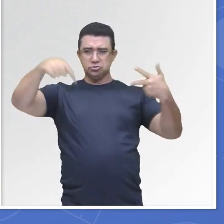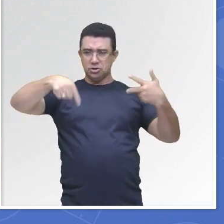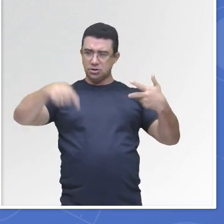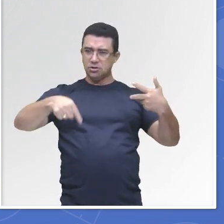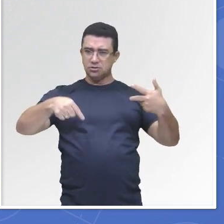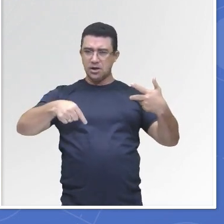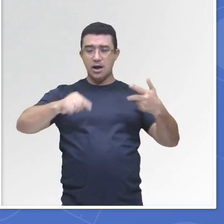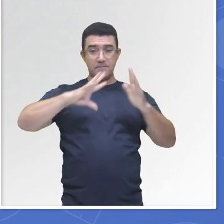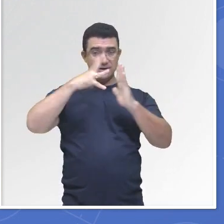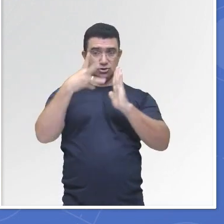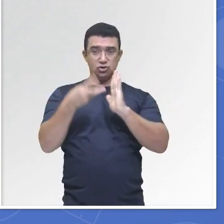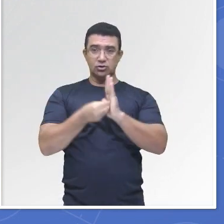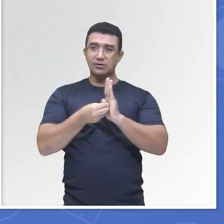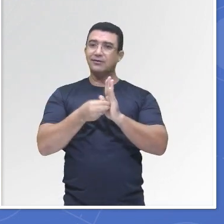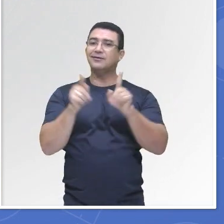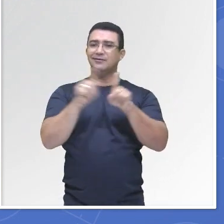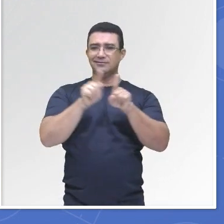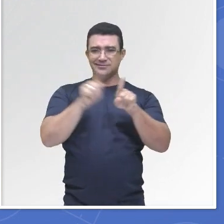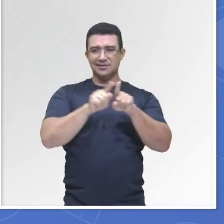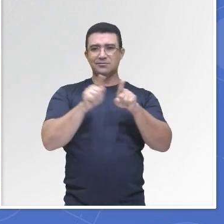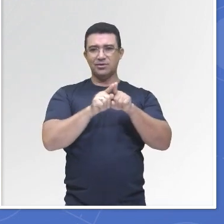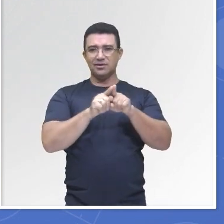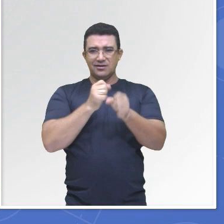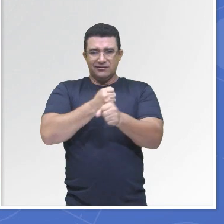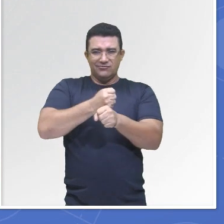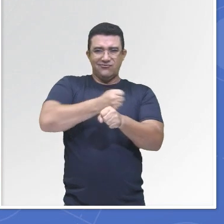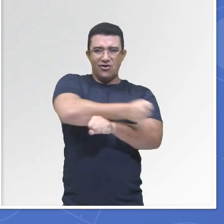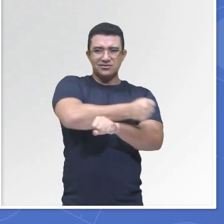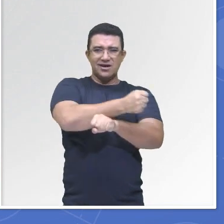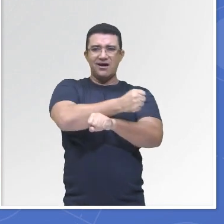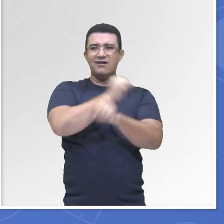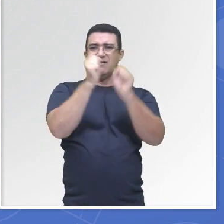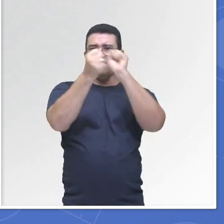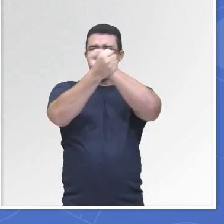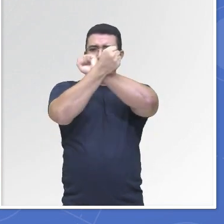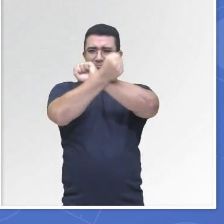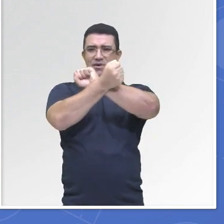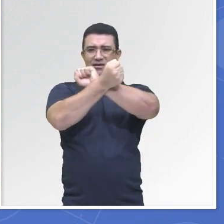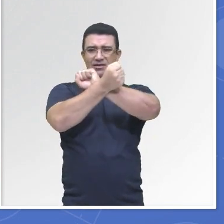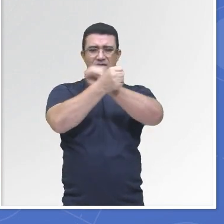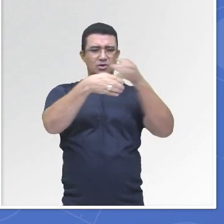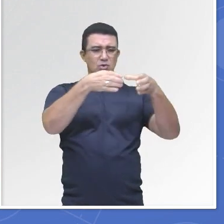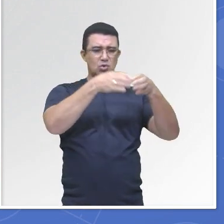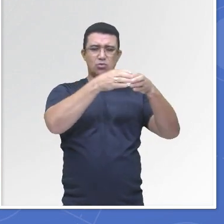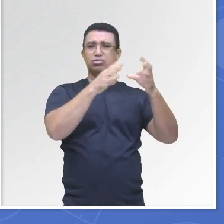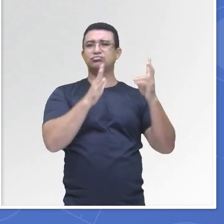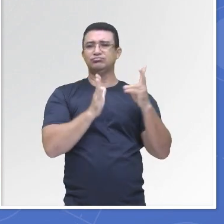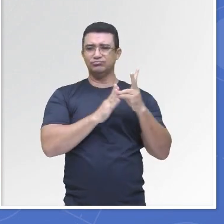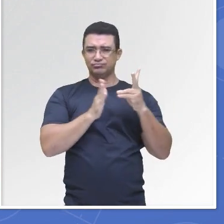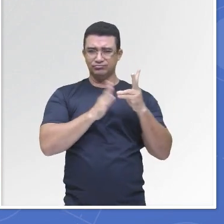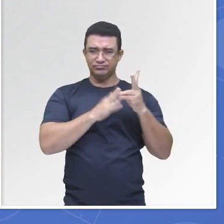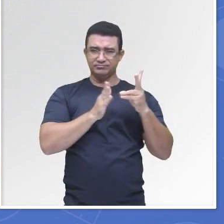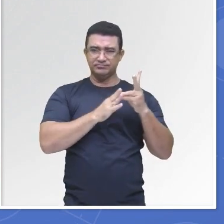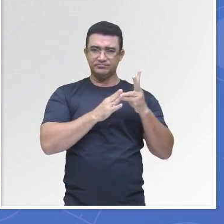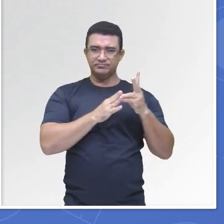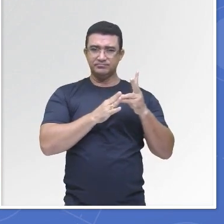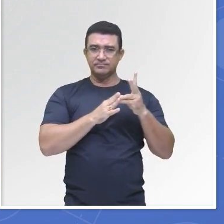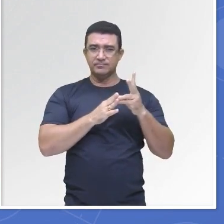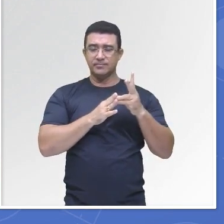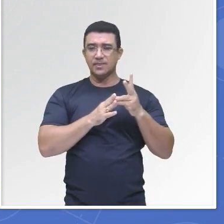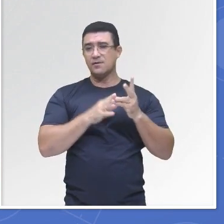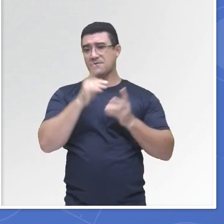nações nativas das formas mais cruéis. Por isso que eu ressaltei que não era legal para